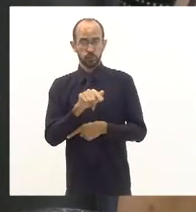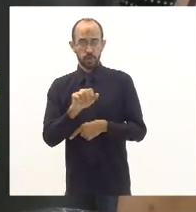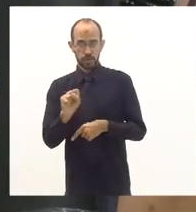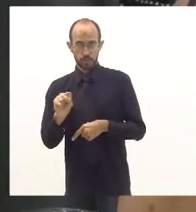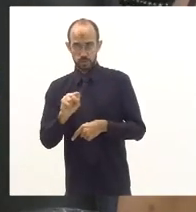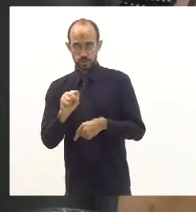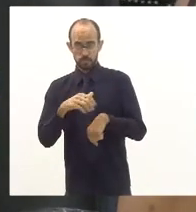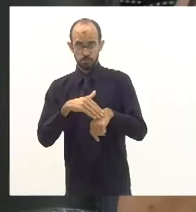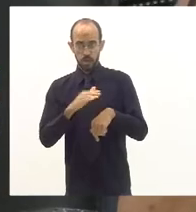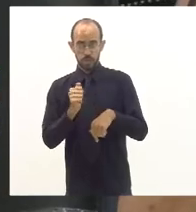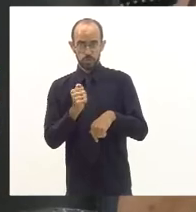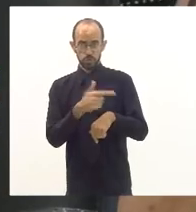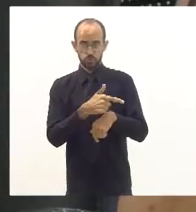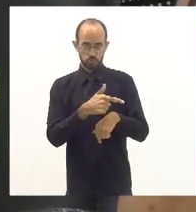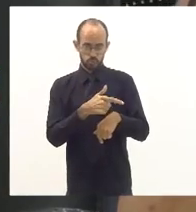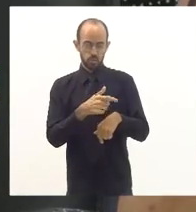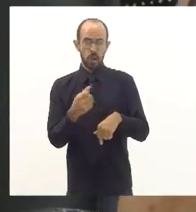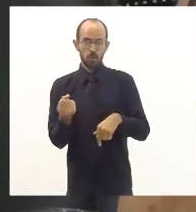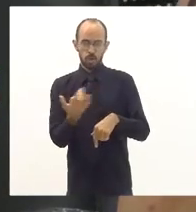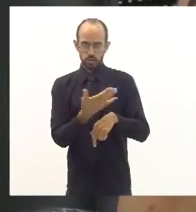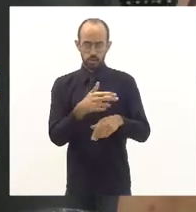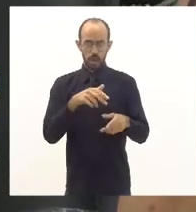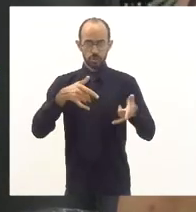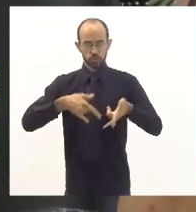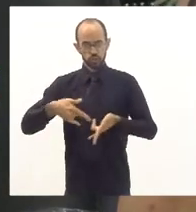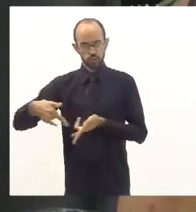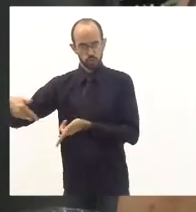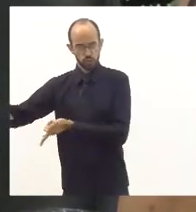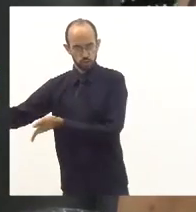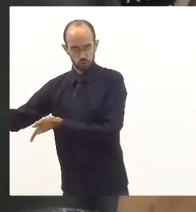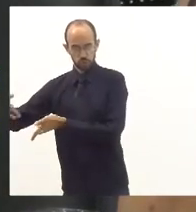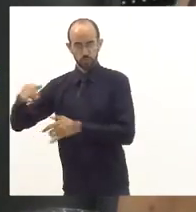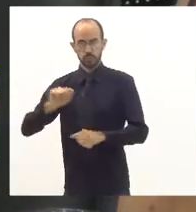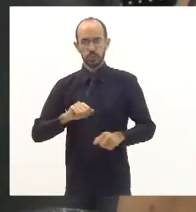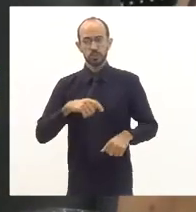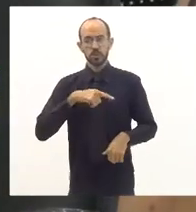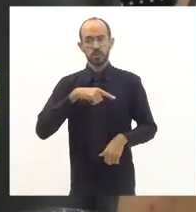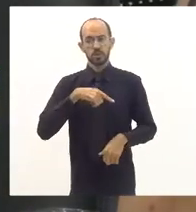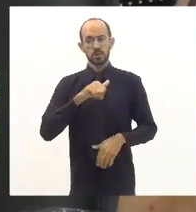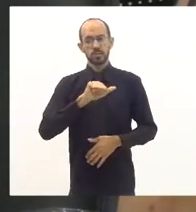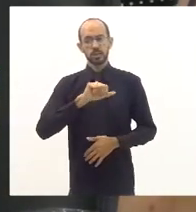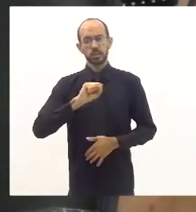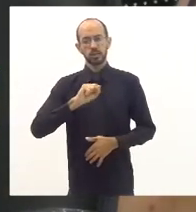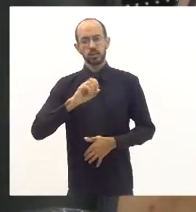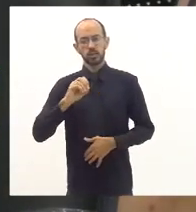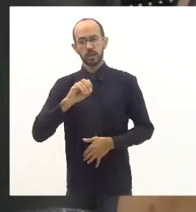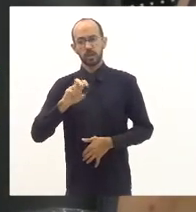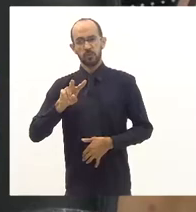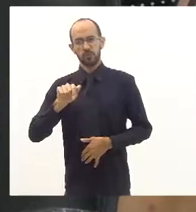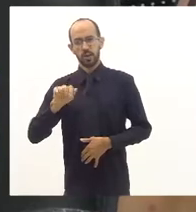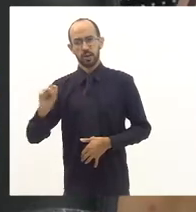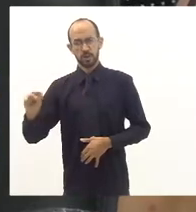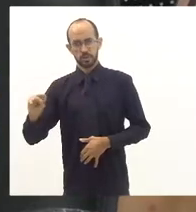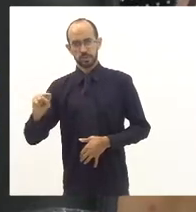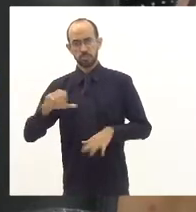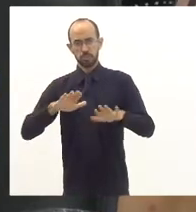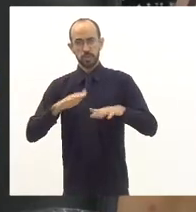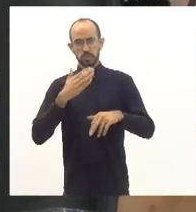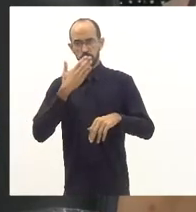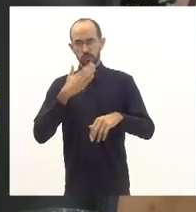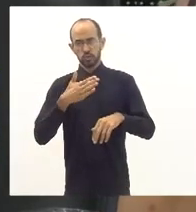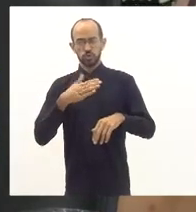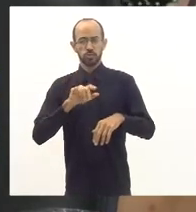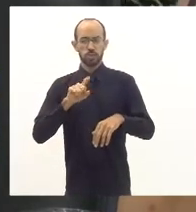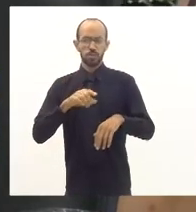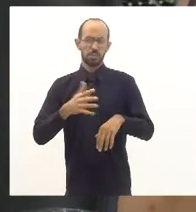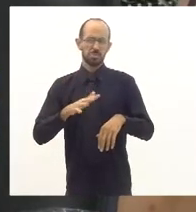solicitações maior do que o número de vagas. Eu vou citar aqui por alto, acho que a gente tem 180 vagas. O número de solicitações é em torno